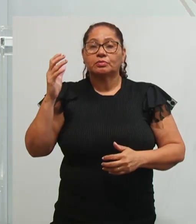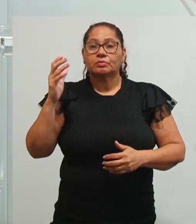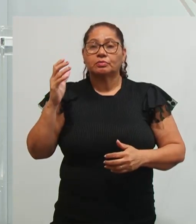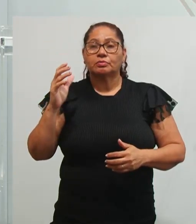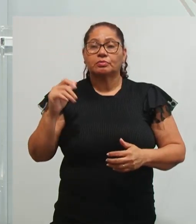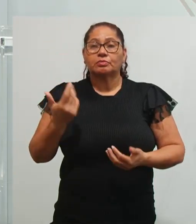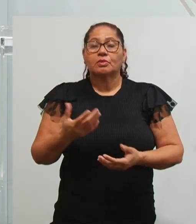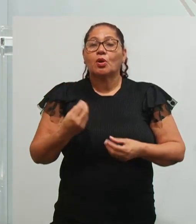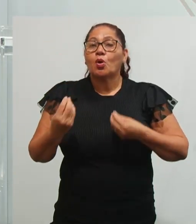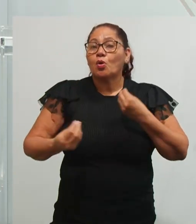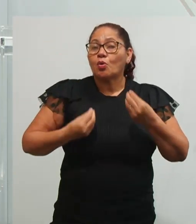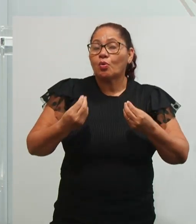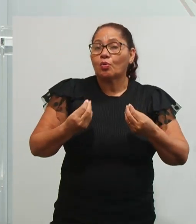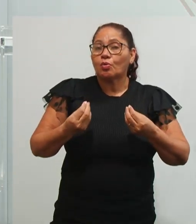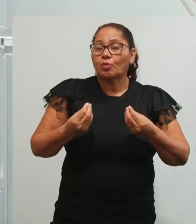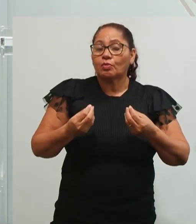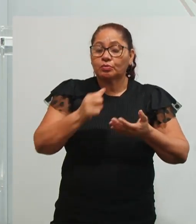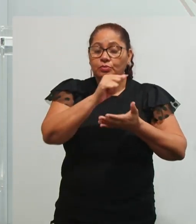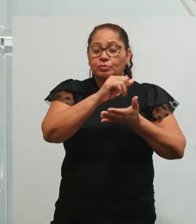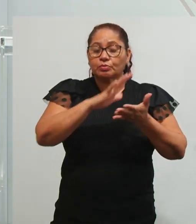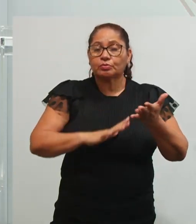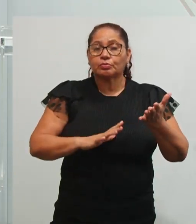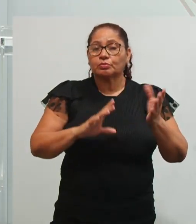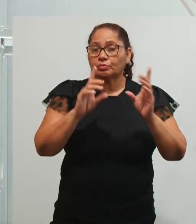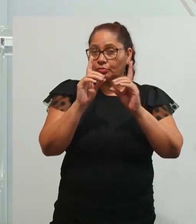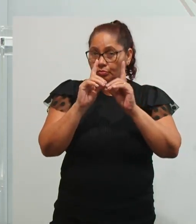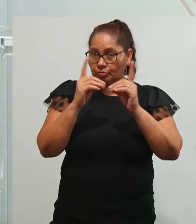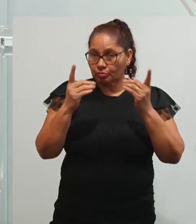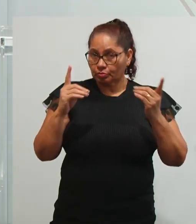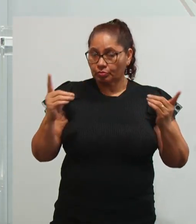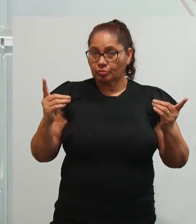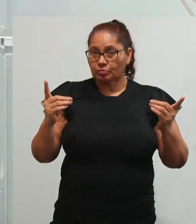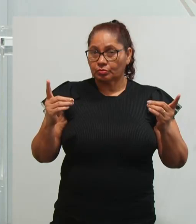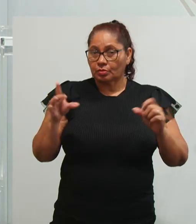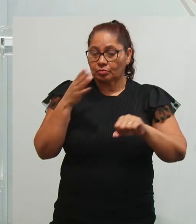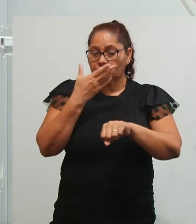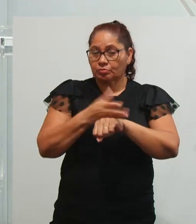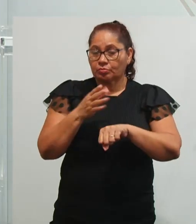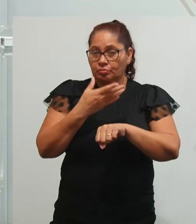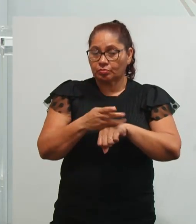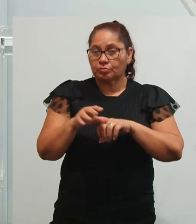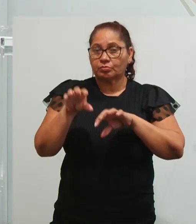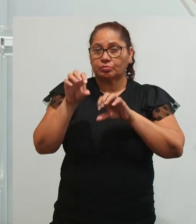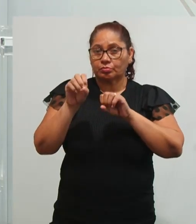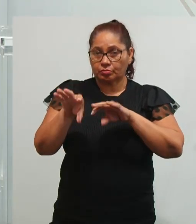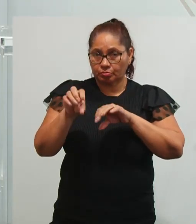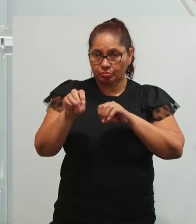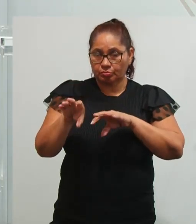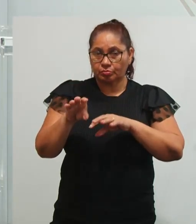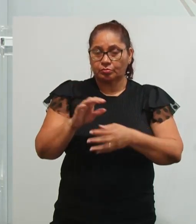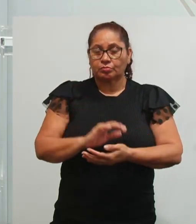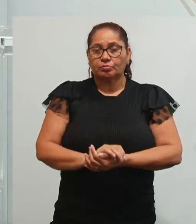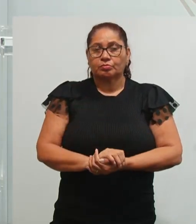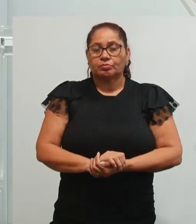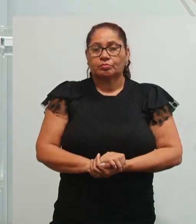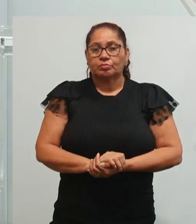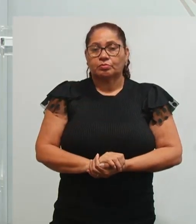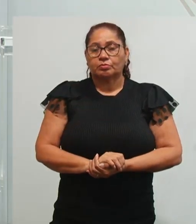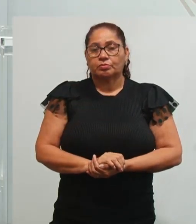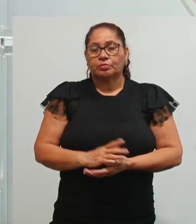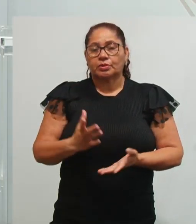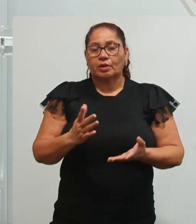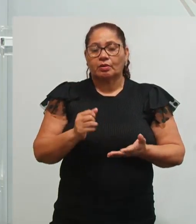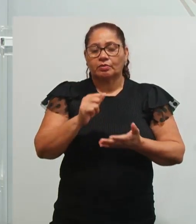para e com aquela atividade didática, com aquela prática educativa. Então, quando eu passo